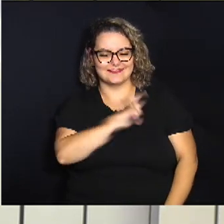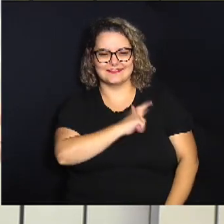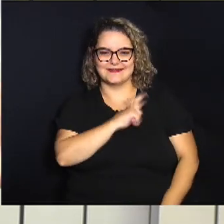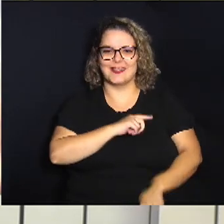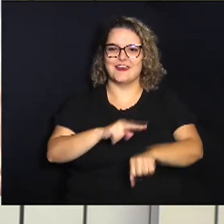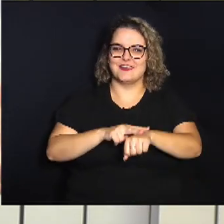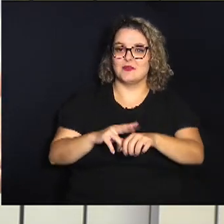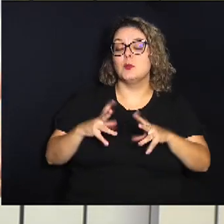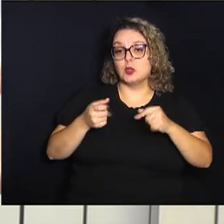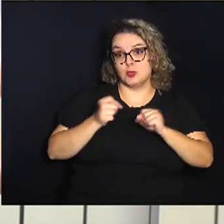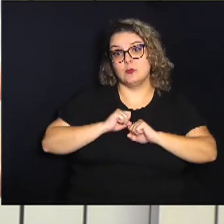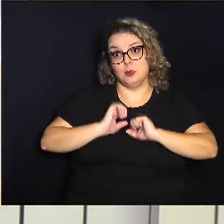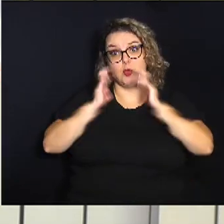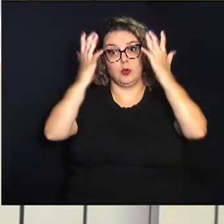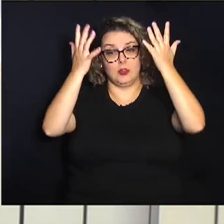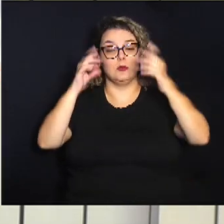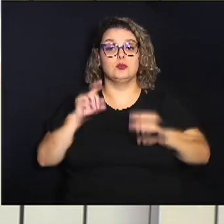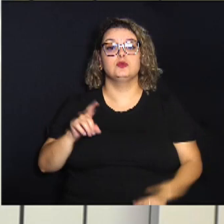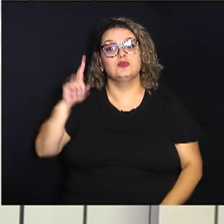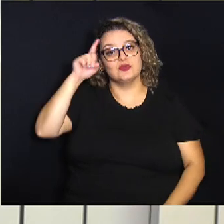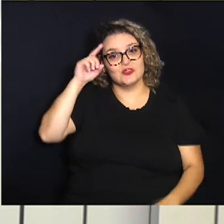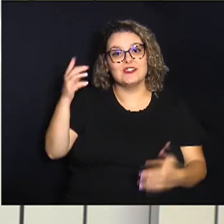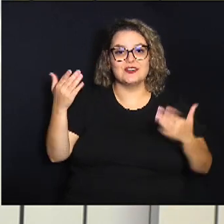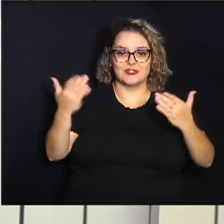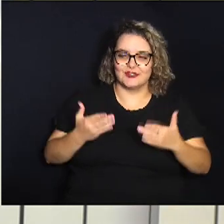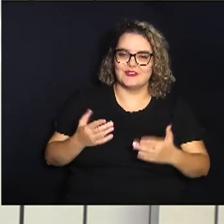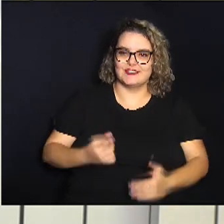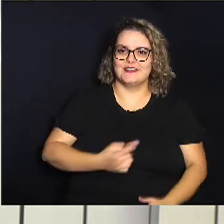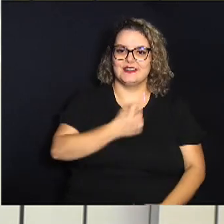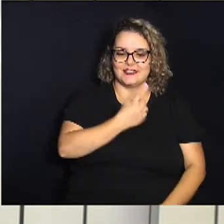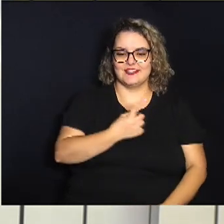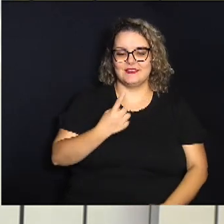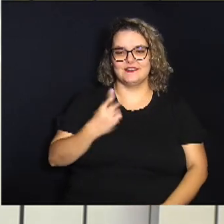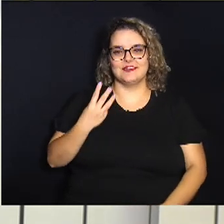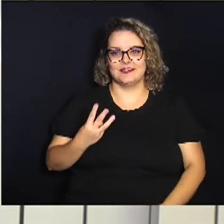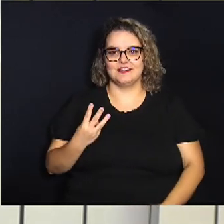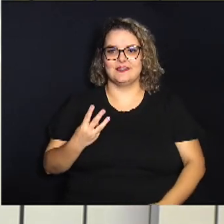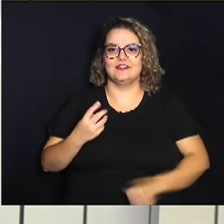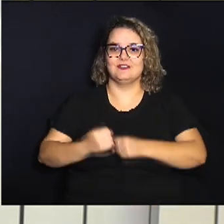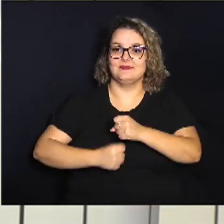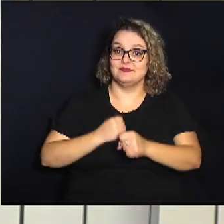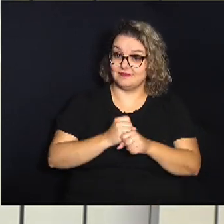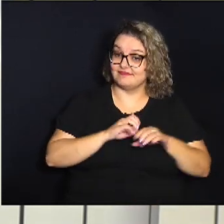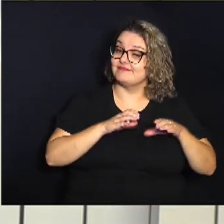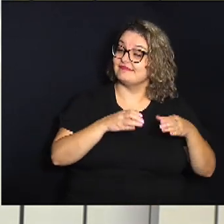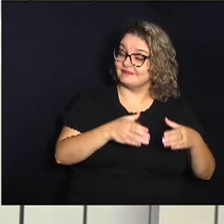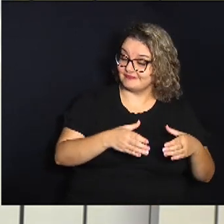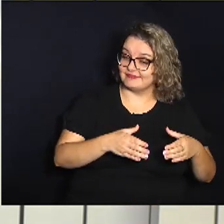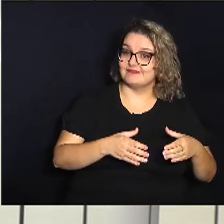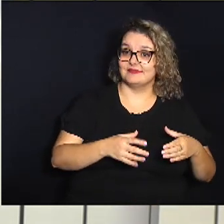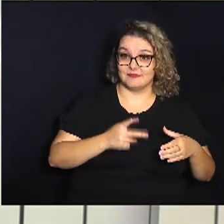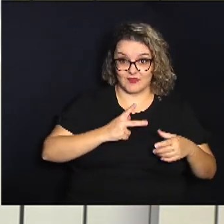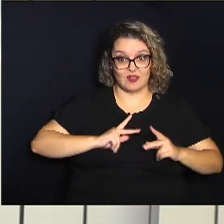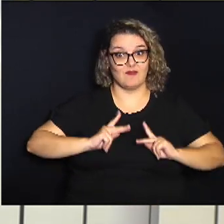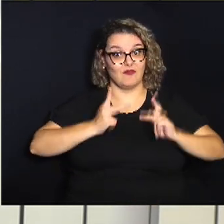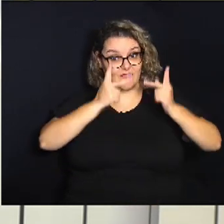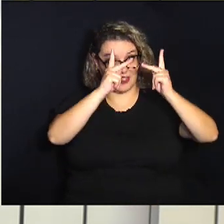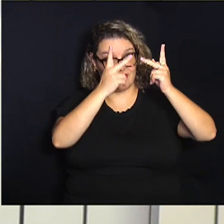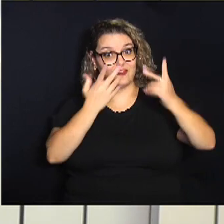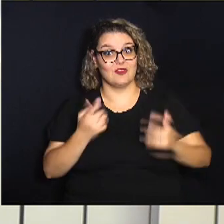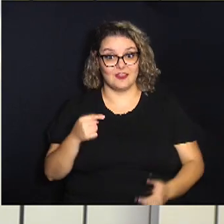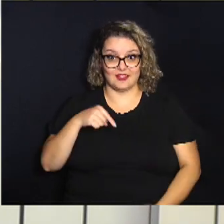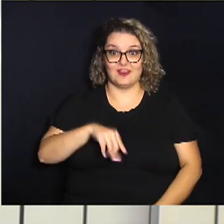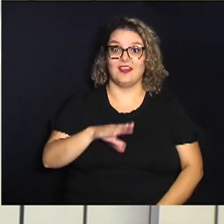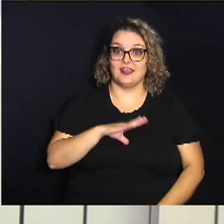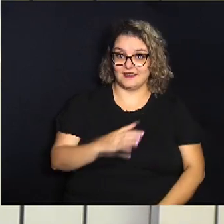essa festa né que faz no dia de hoje 113 anos de um clube muito vitorioso aqui